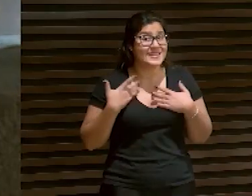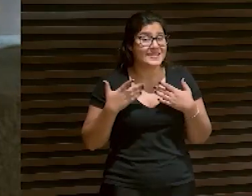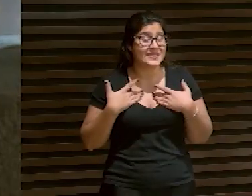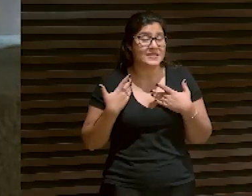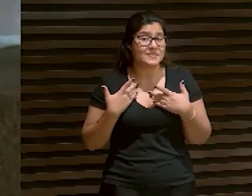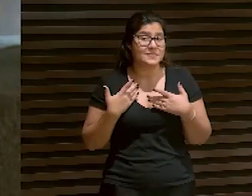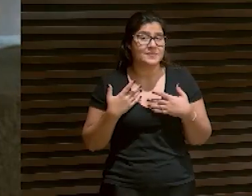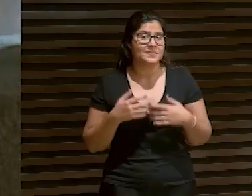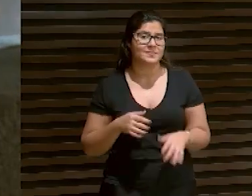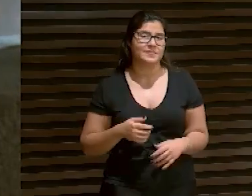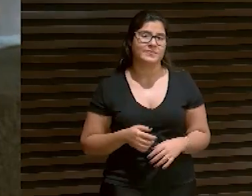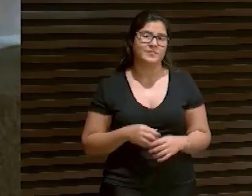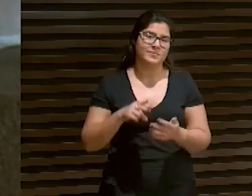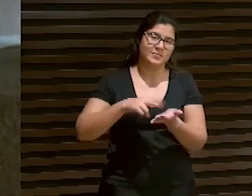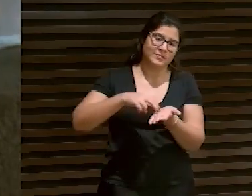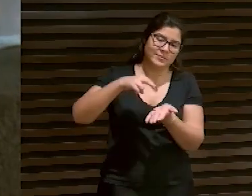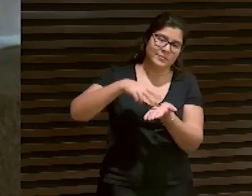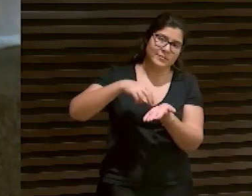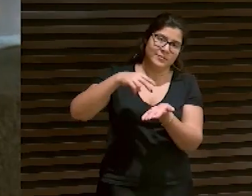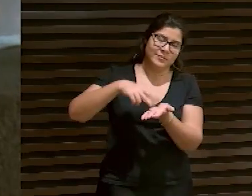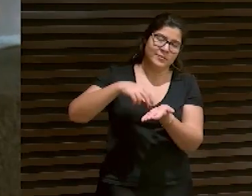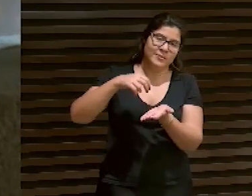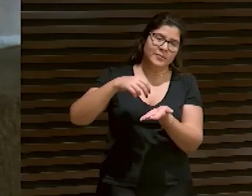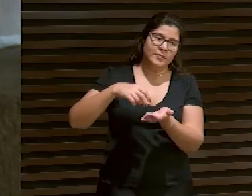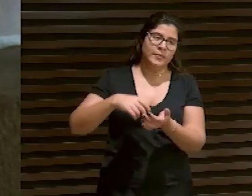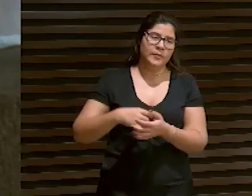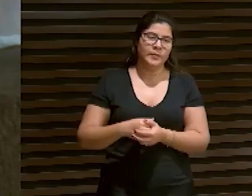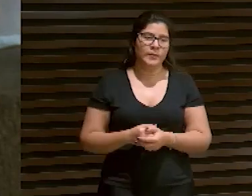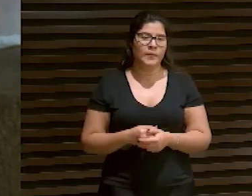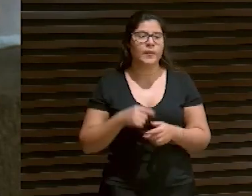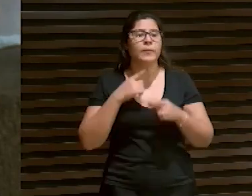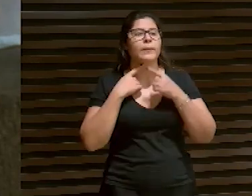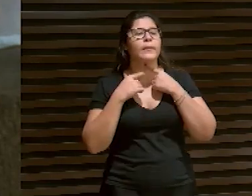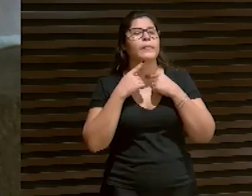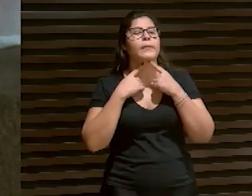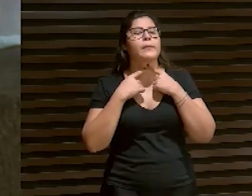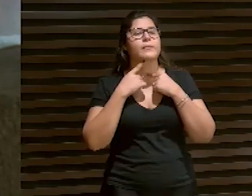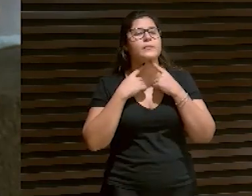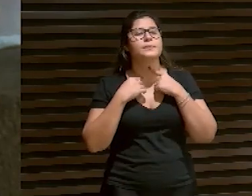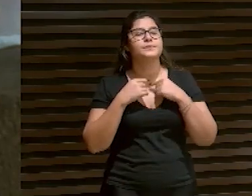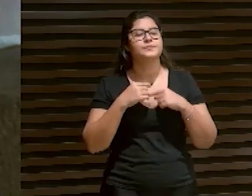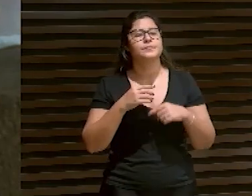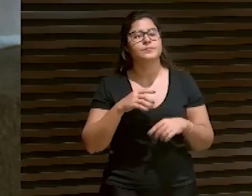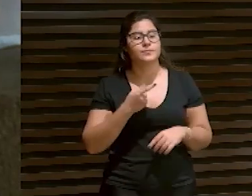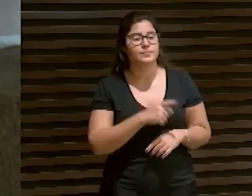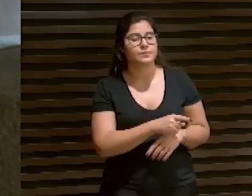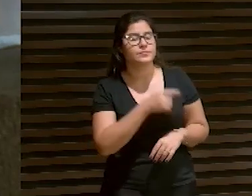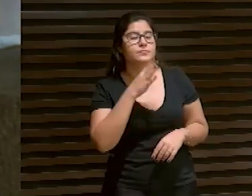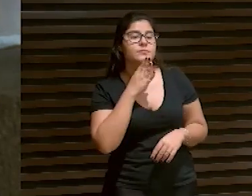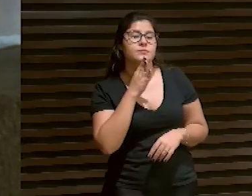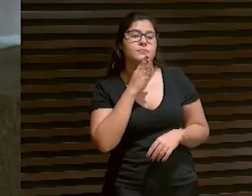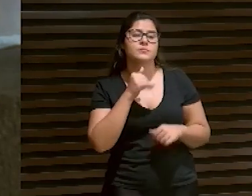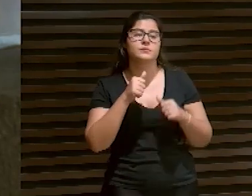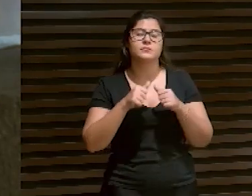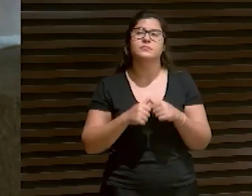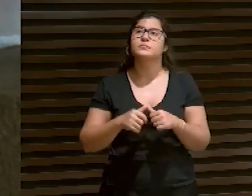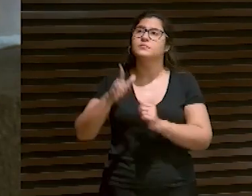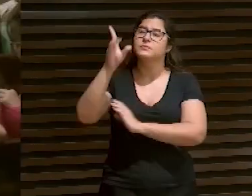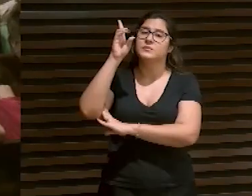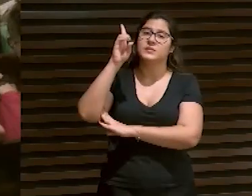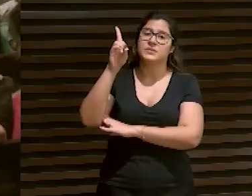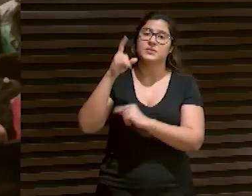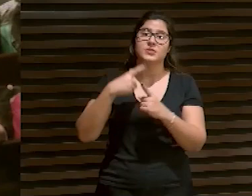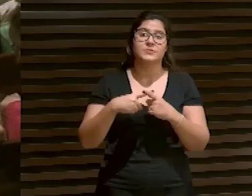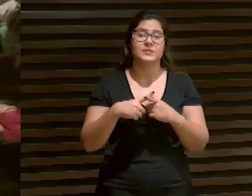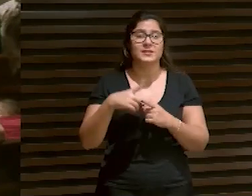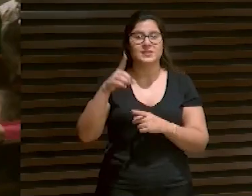o prazer, a alegria, o desejo intenso de conhecer este Deus. Porque depois que